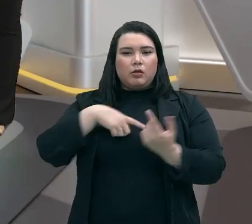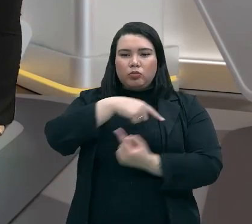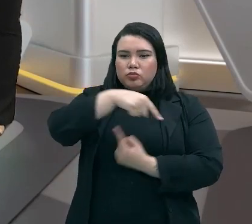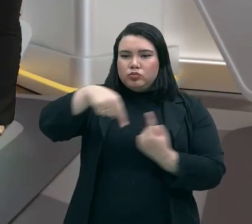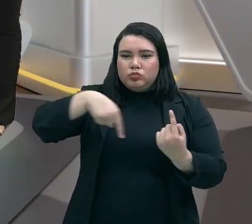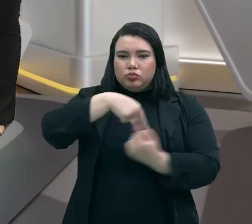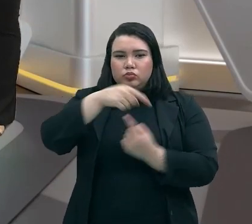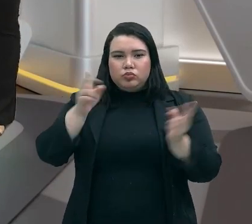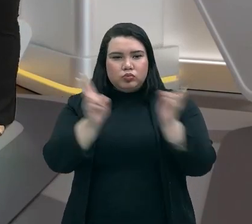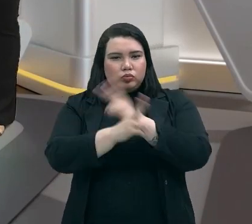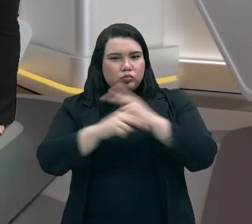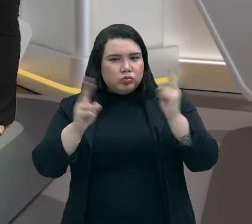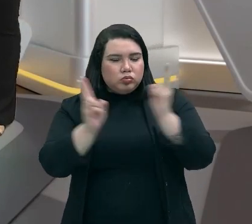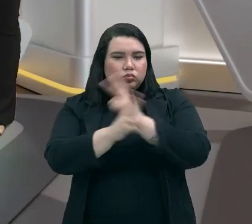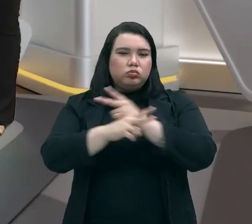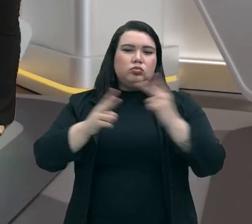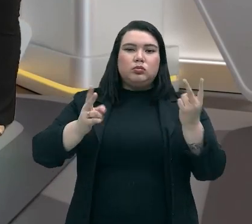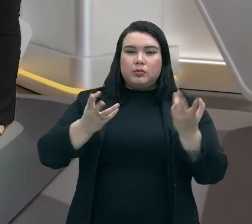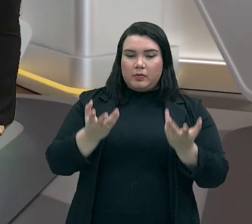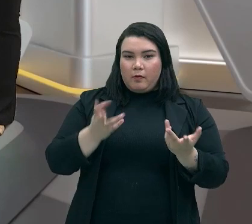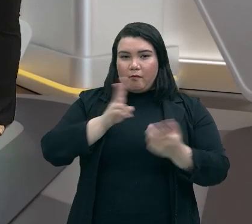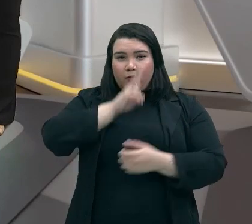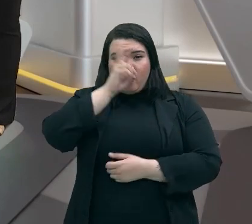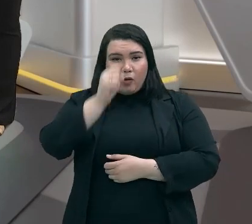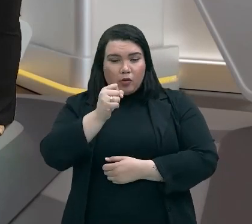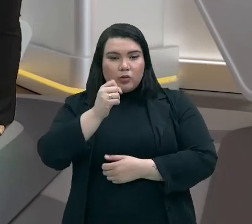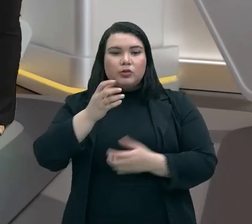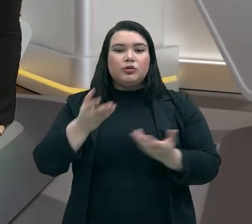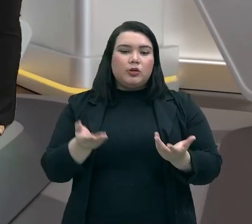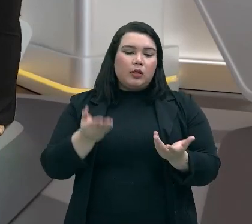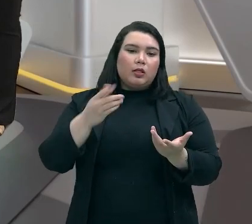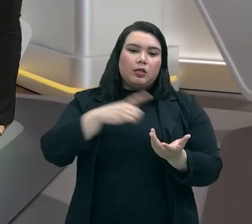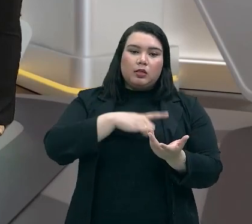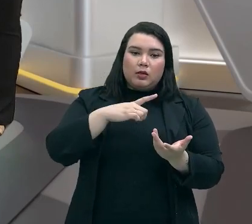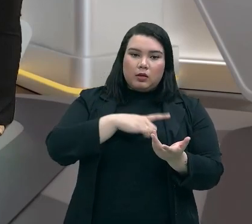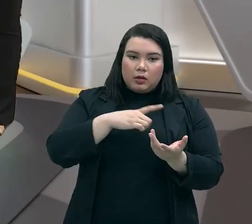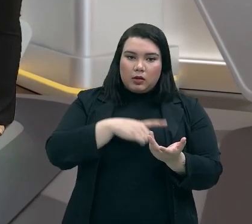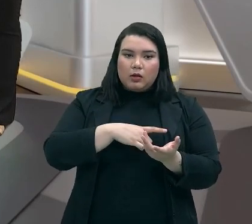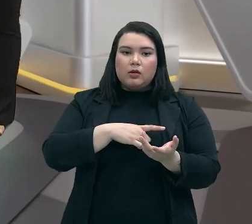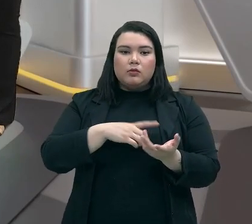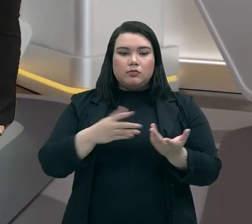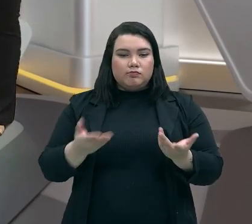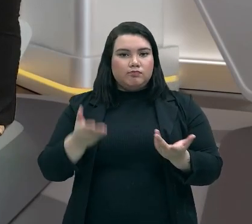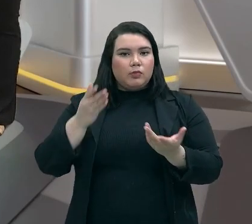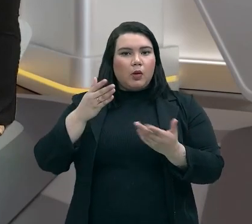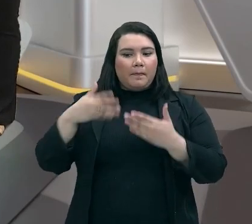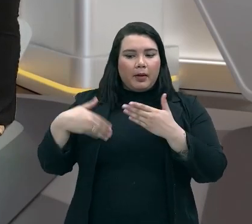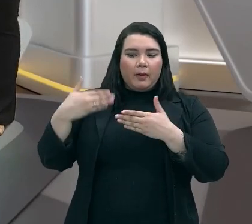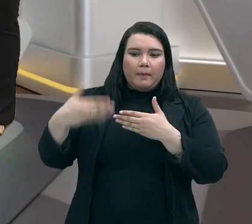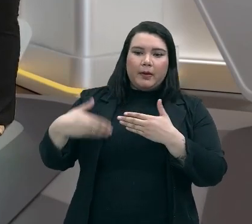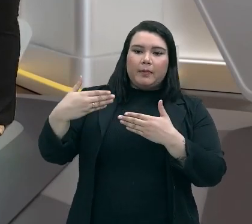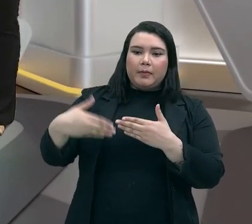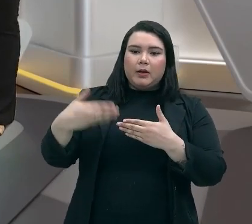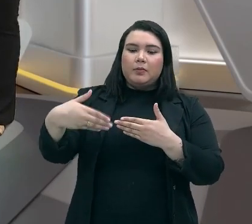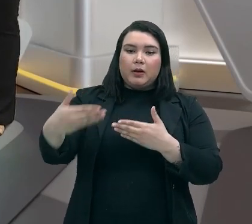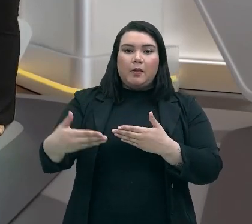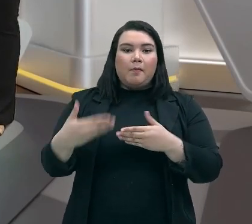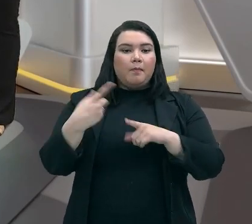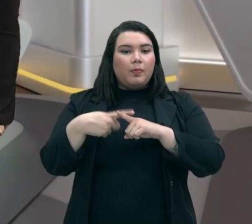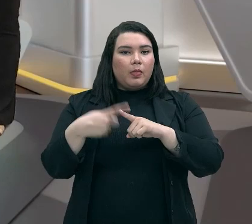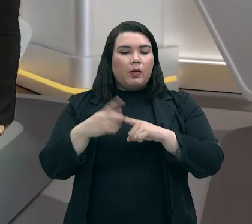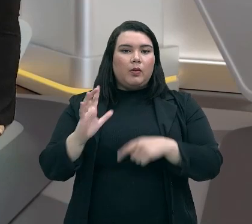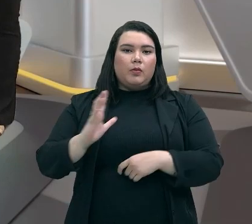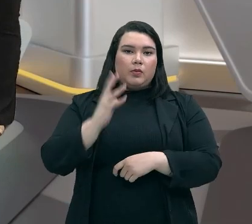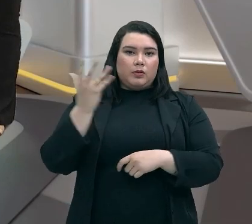Ciclones, tornados, furacões, tendem a ficar mais frequentes. Exatamente. Por conta dessas